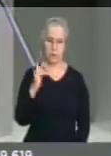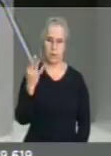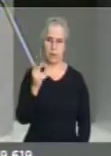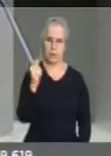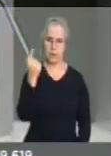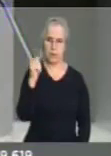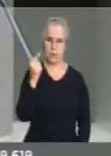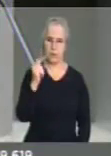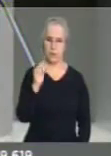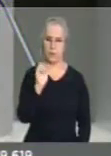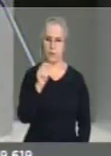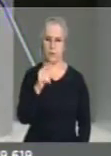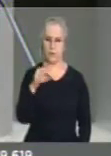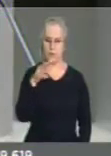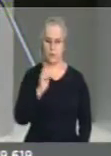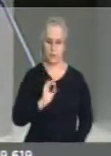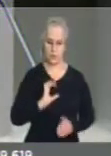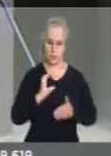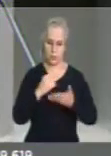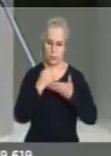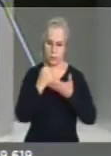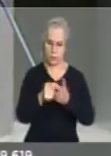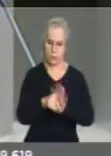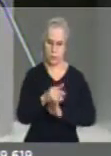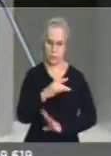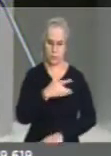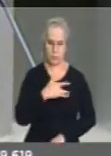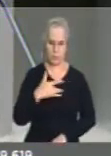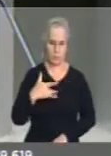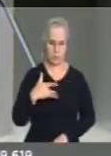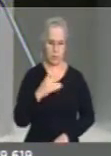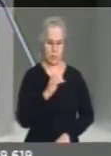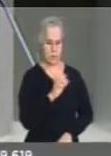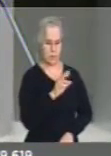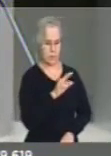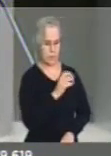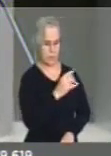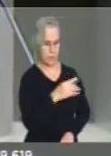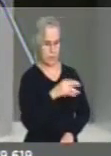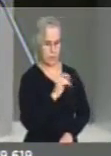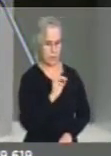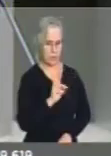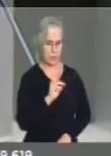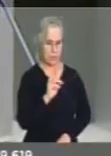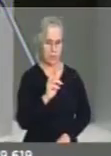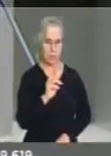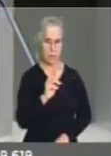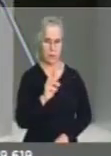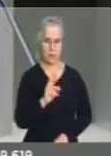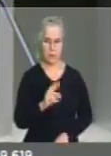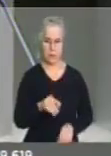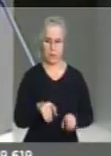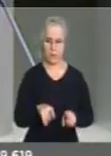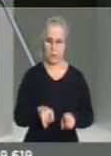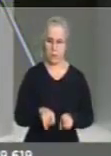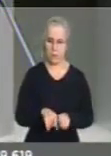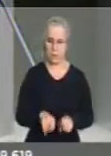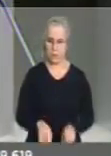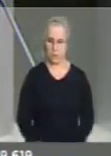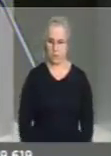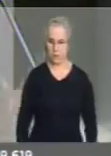Agentes Comunitários de Saúde. Senhor Leocide José de Souza, diretor da FENAS de